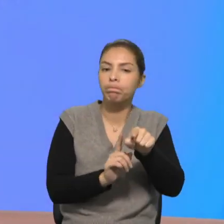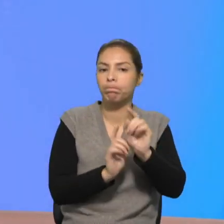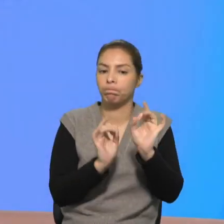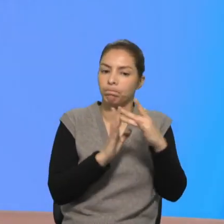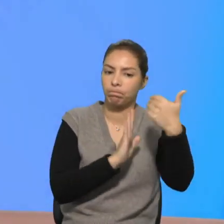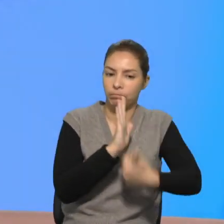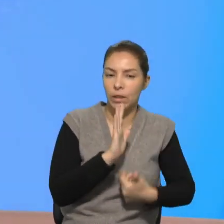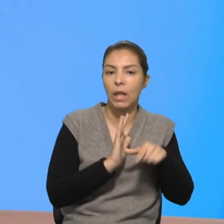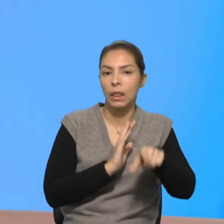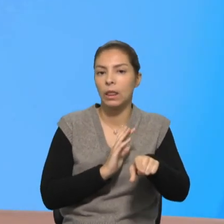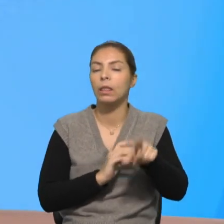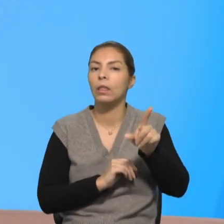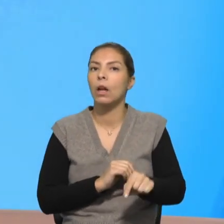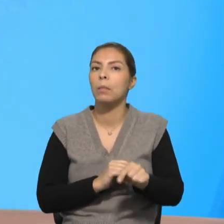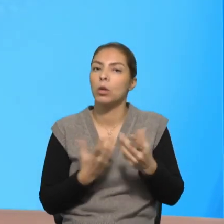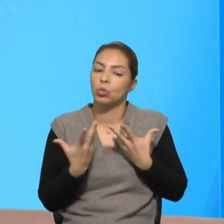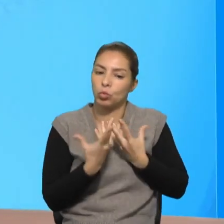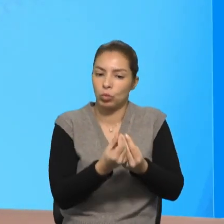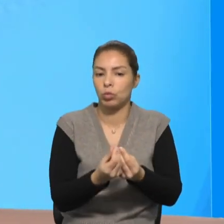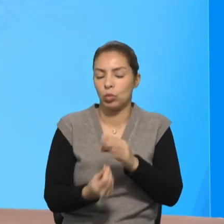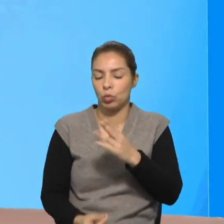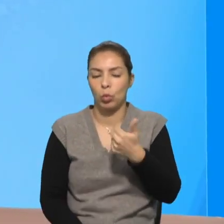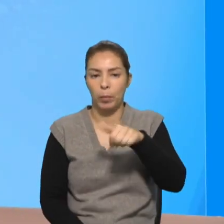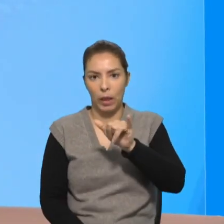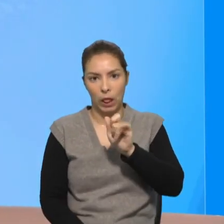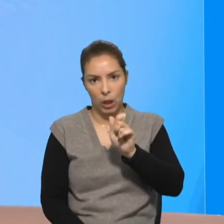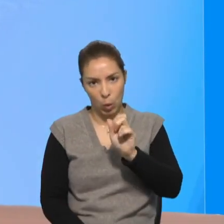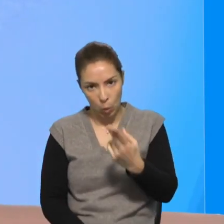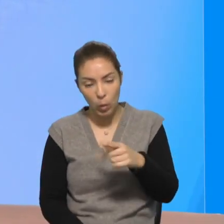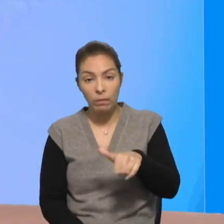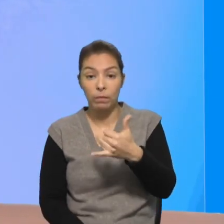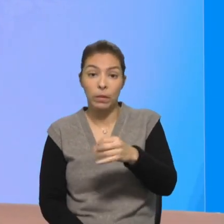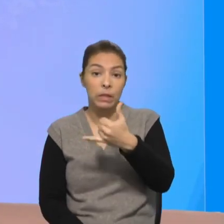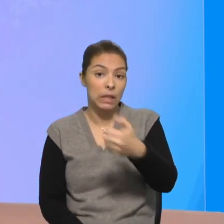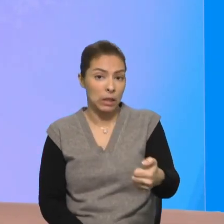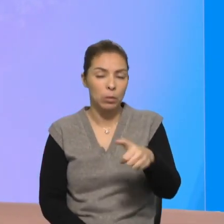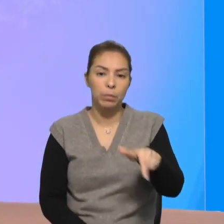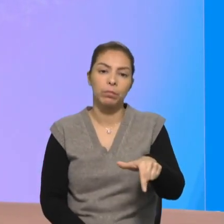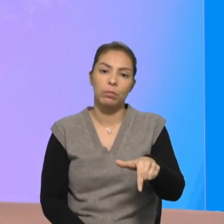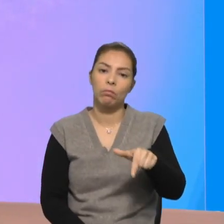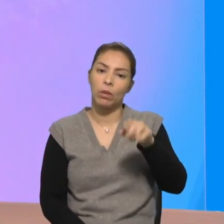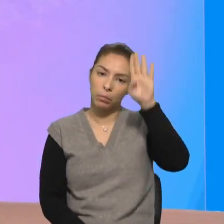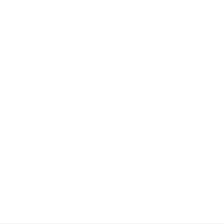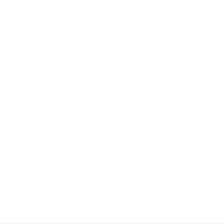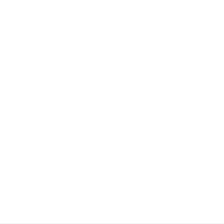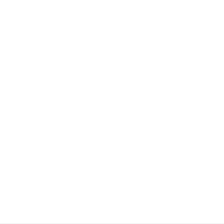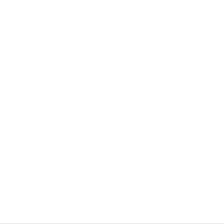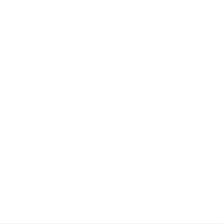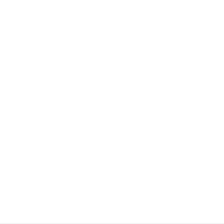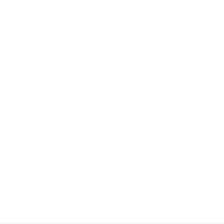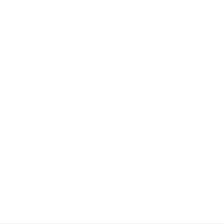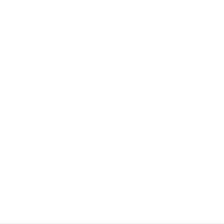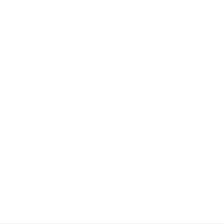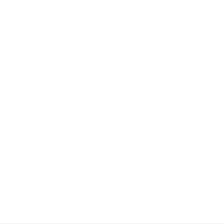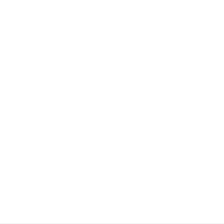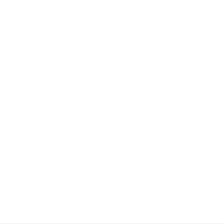a caminhar neste jubileu do Ano Santo de 2025, na companhia do Cardeal Dom Manuel Clemente.